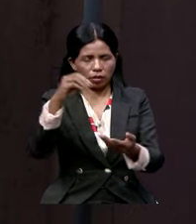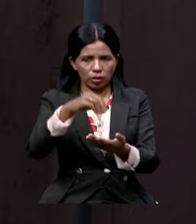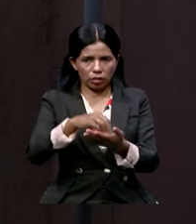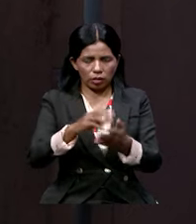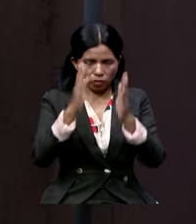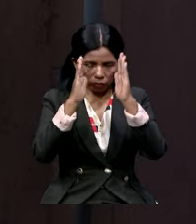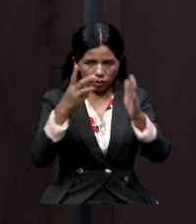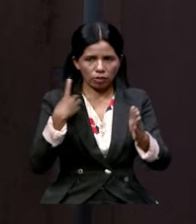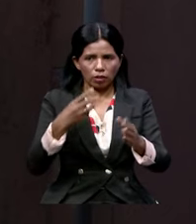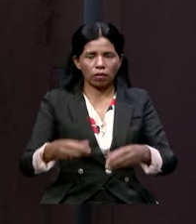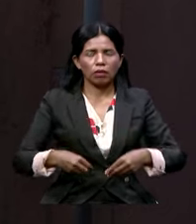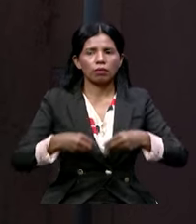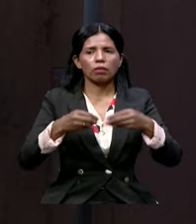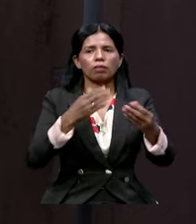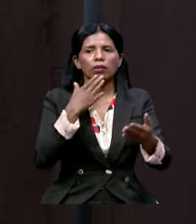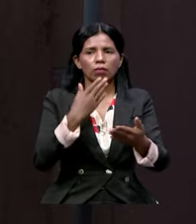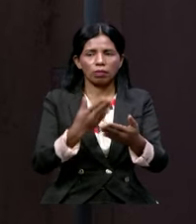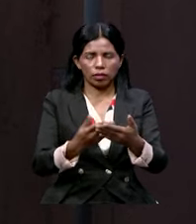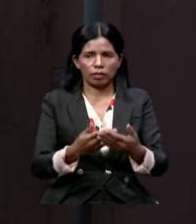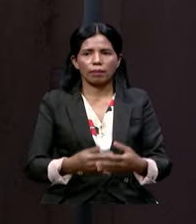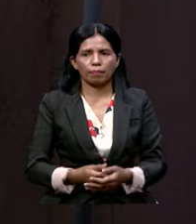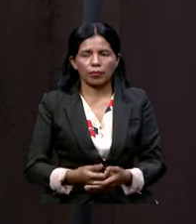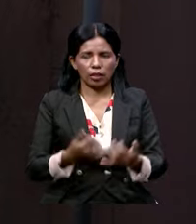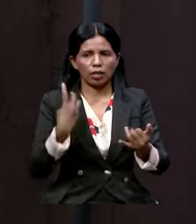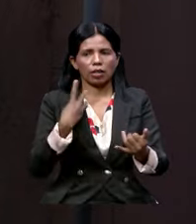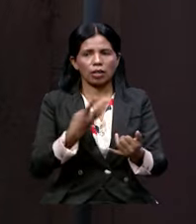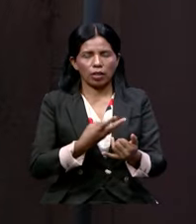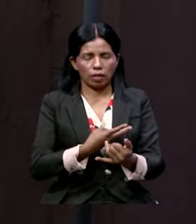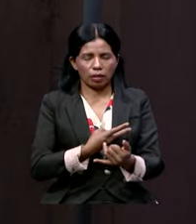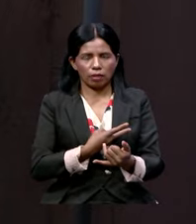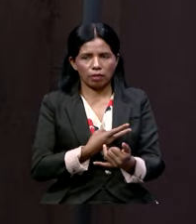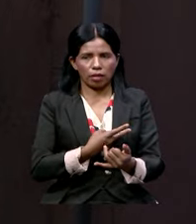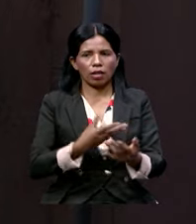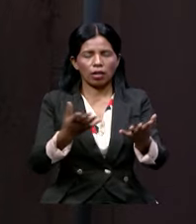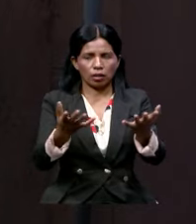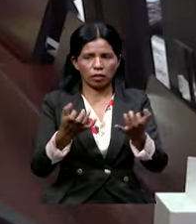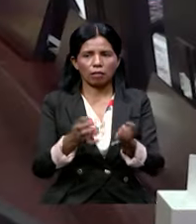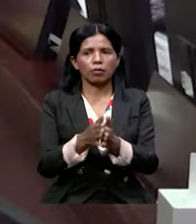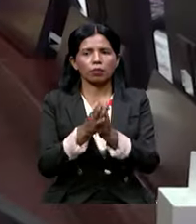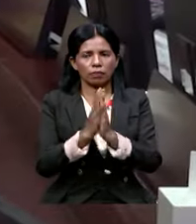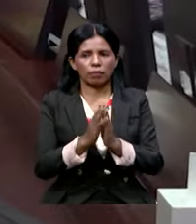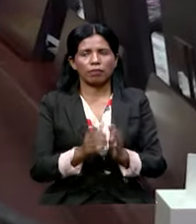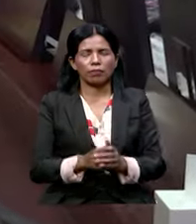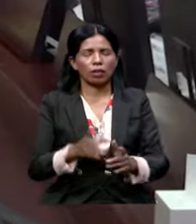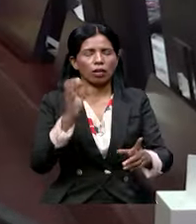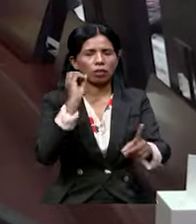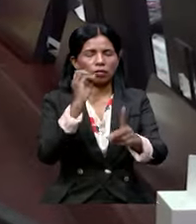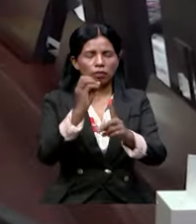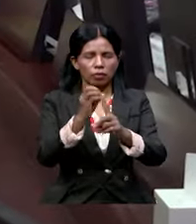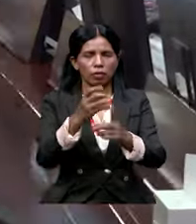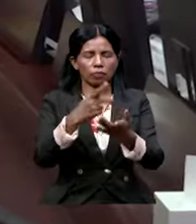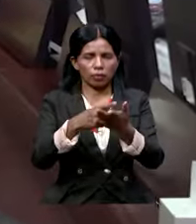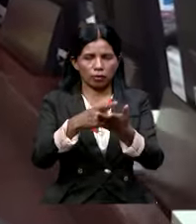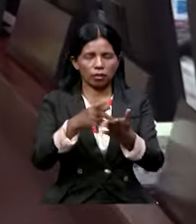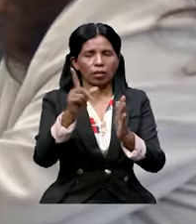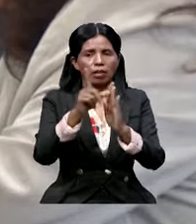ma ami for reforma ida neve ho digno ida ne macami ami husu. Objetivo desse projeto